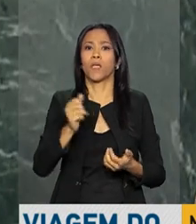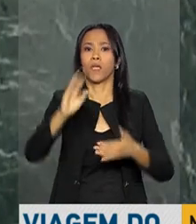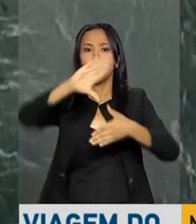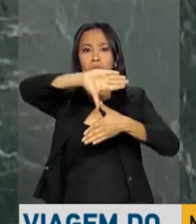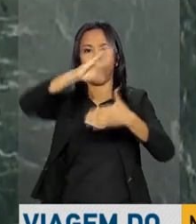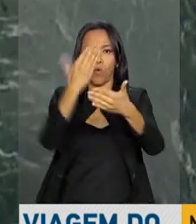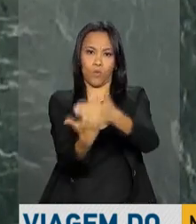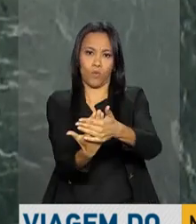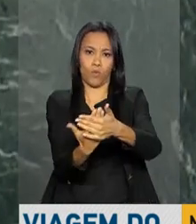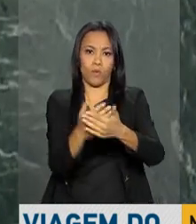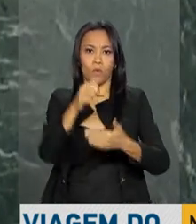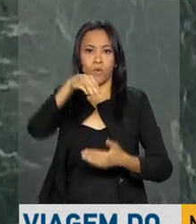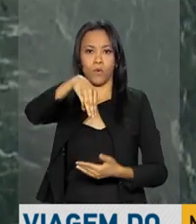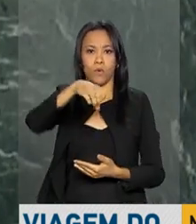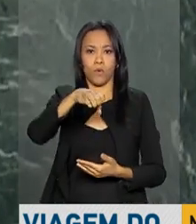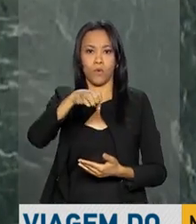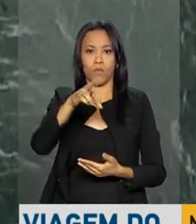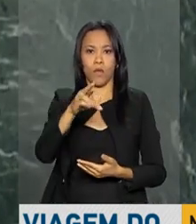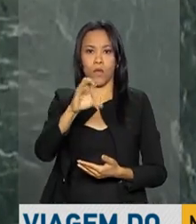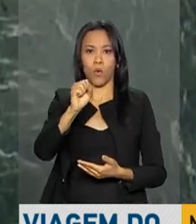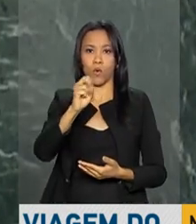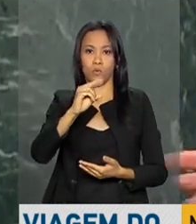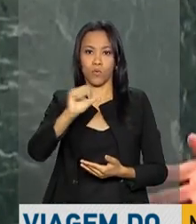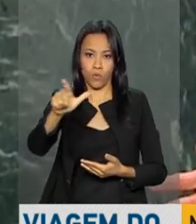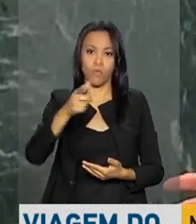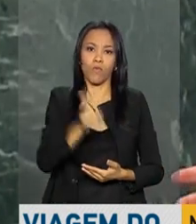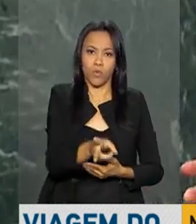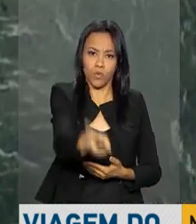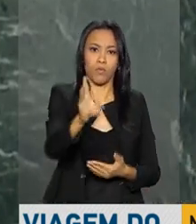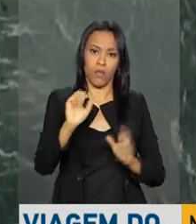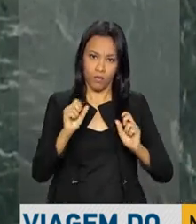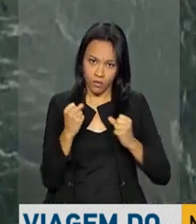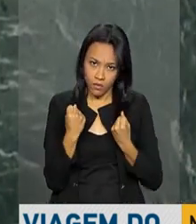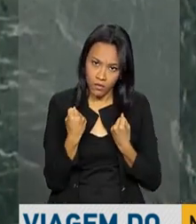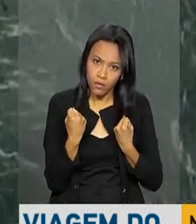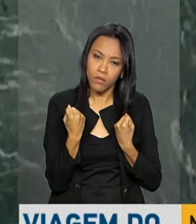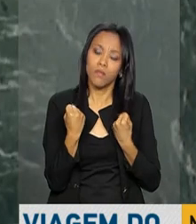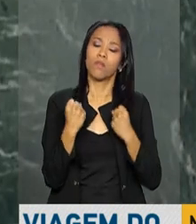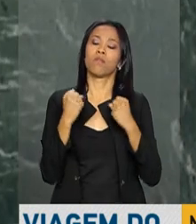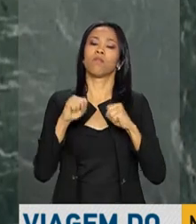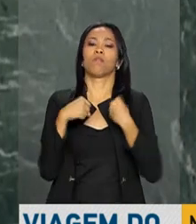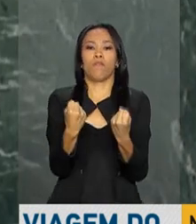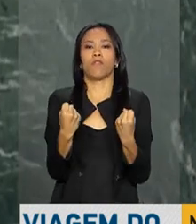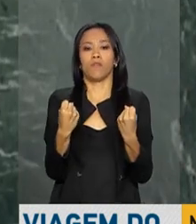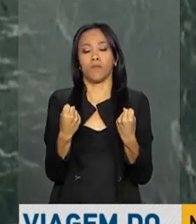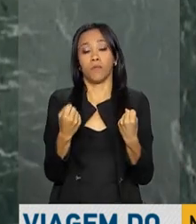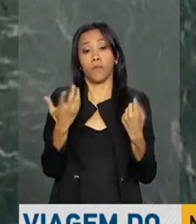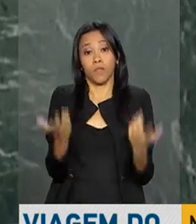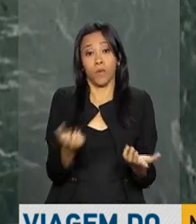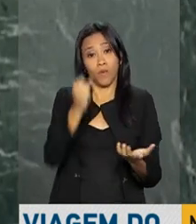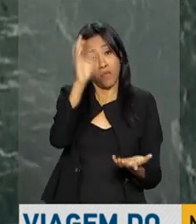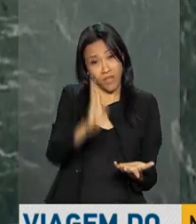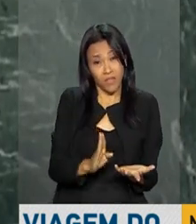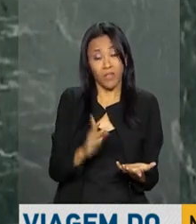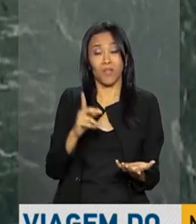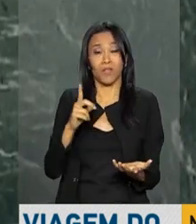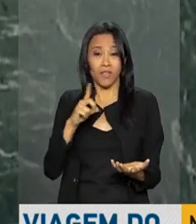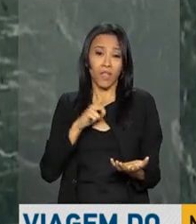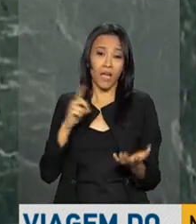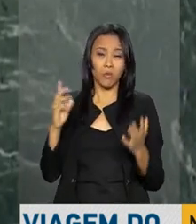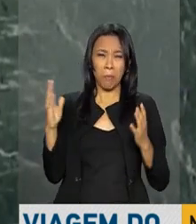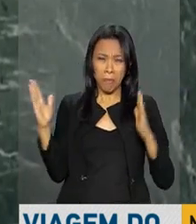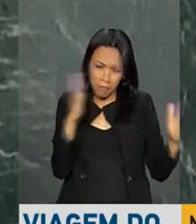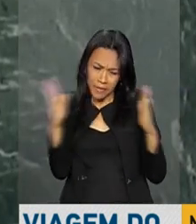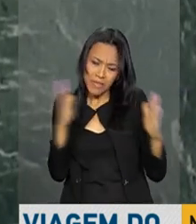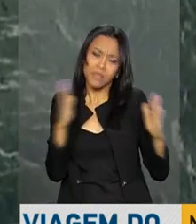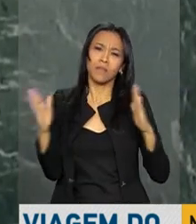o que seguiremos defendendo. Senhor presidente, o Brasil atravessa um momento de